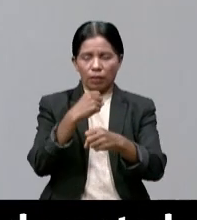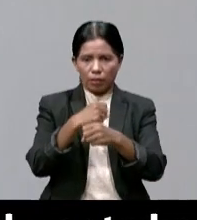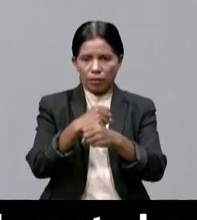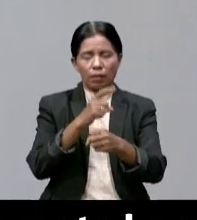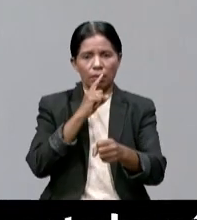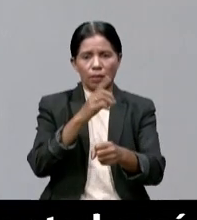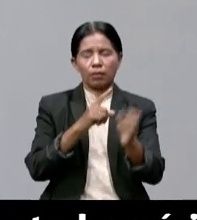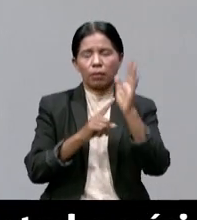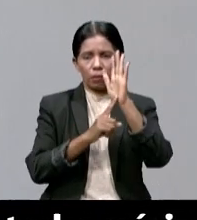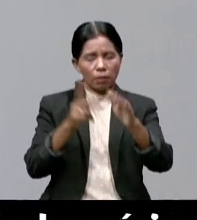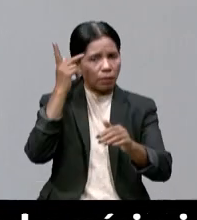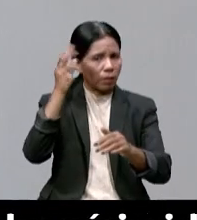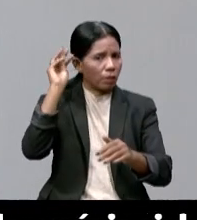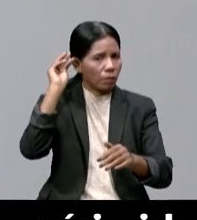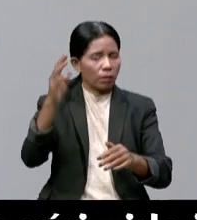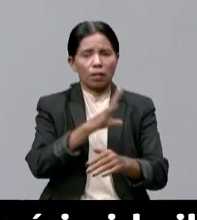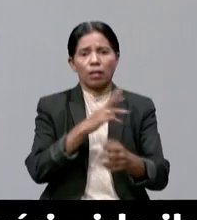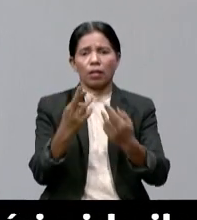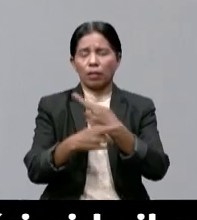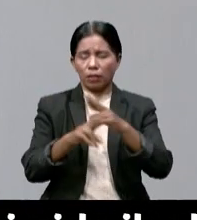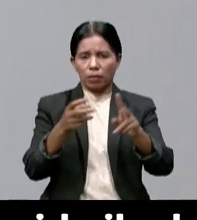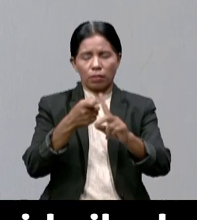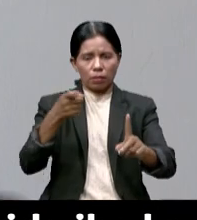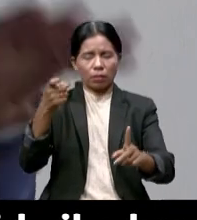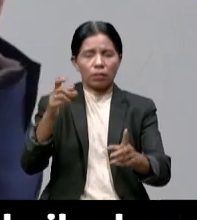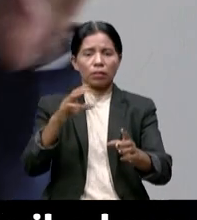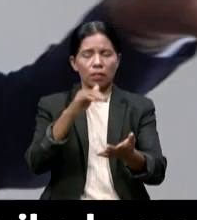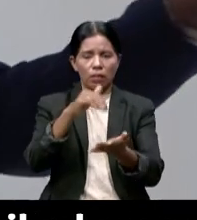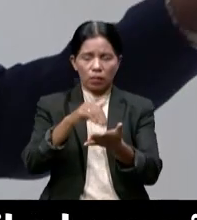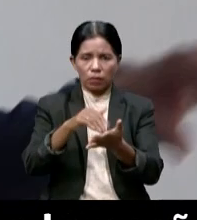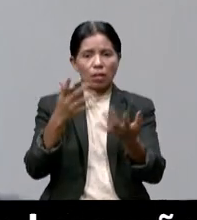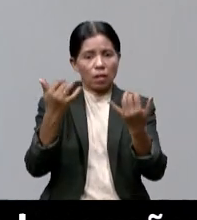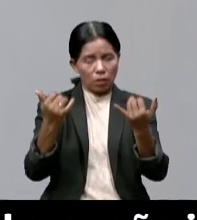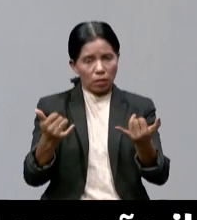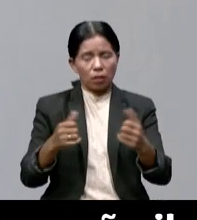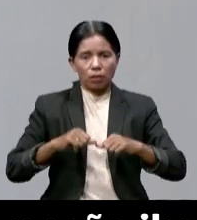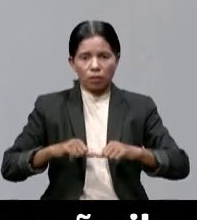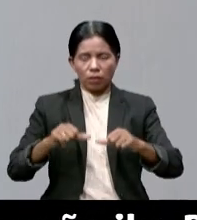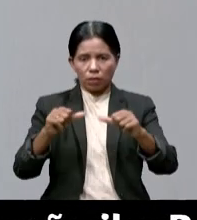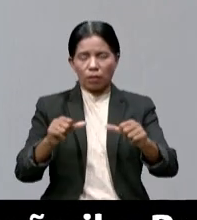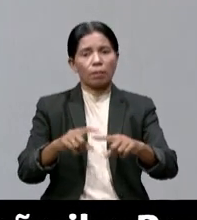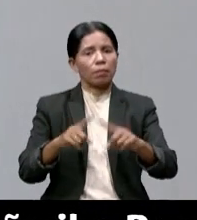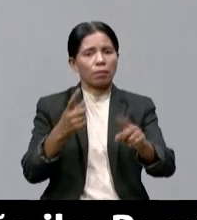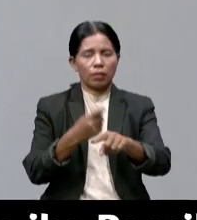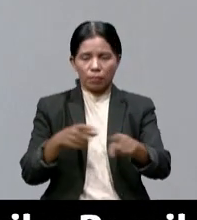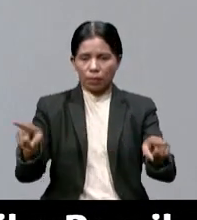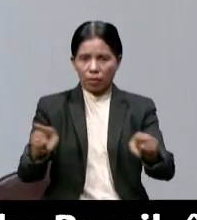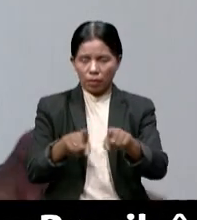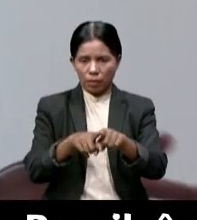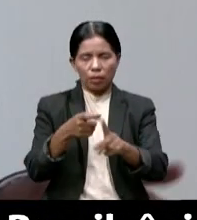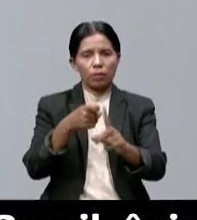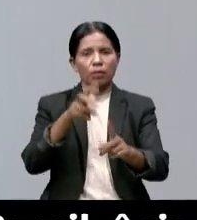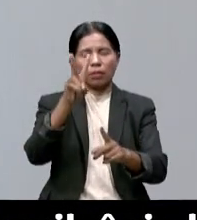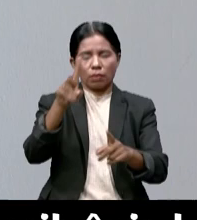informa ba primeiro-ministro ato hen resultado husi conceito estudo nebe ma kagora dadau kune lauhela mai be ia tempo hanesan husi parte